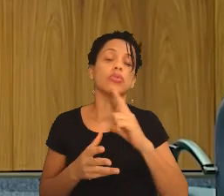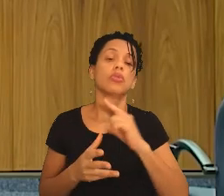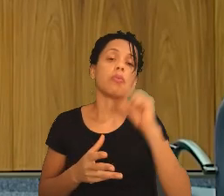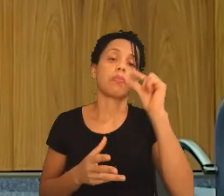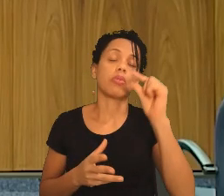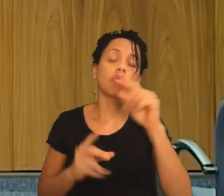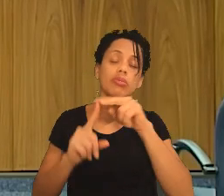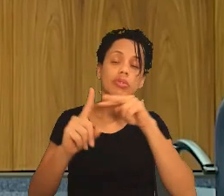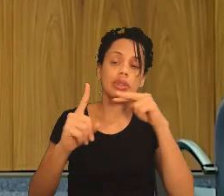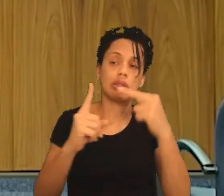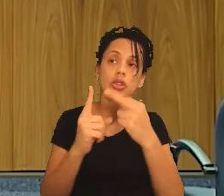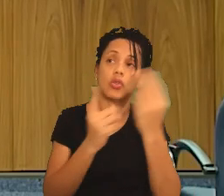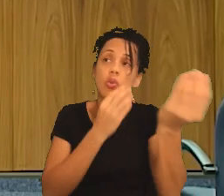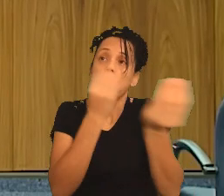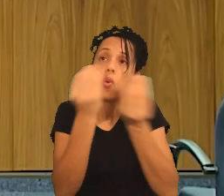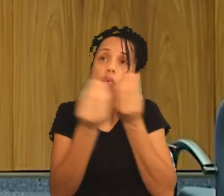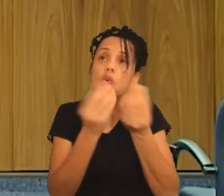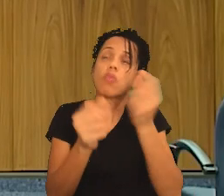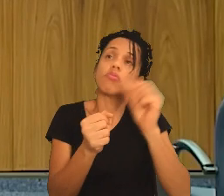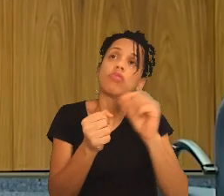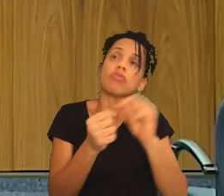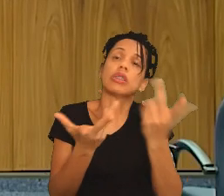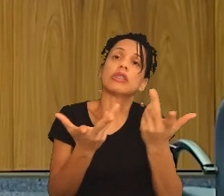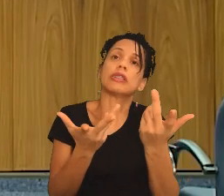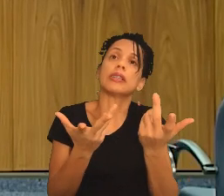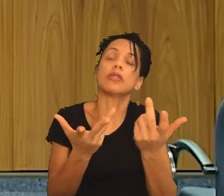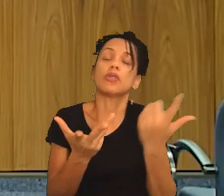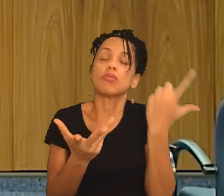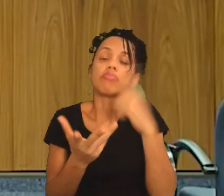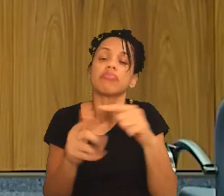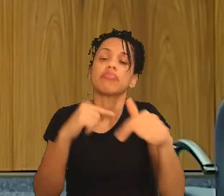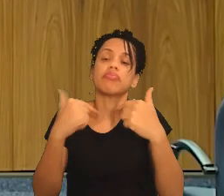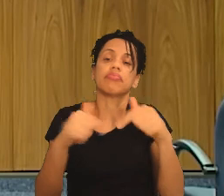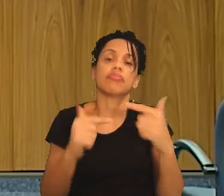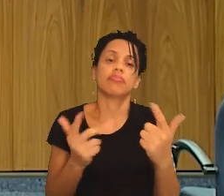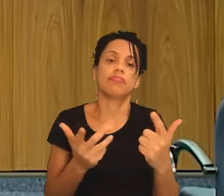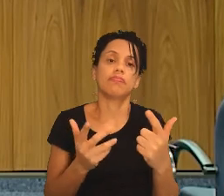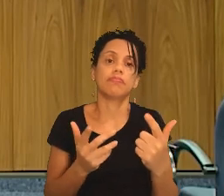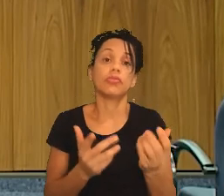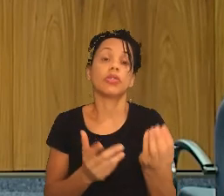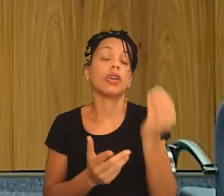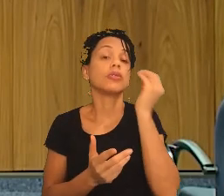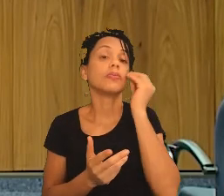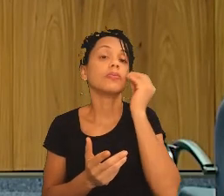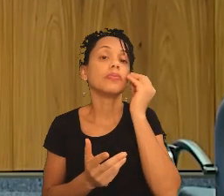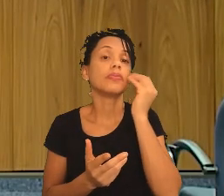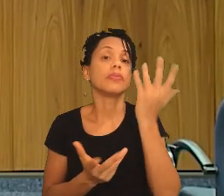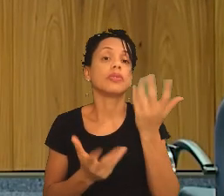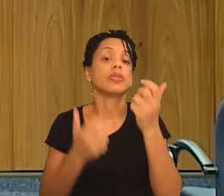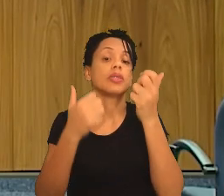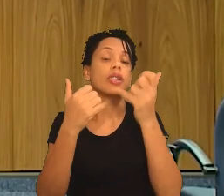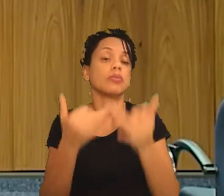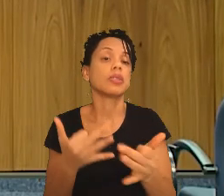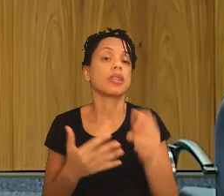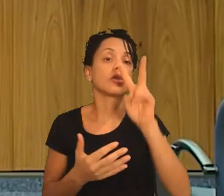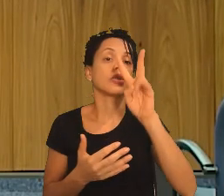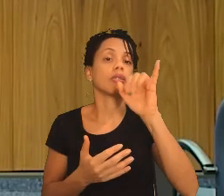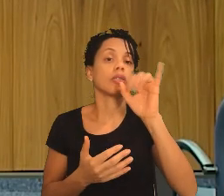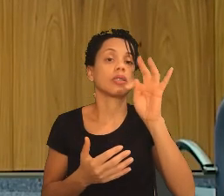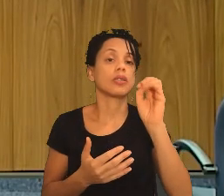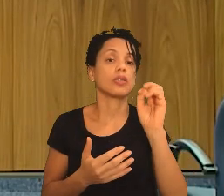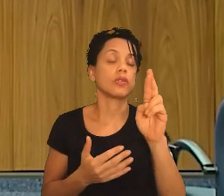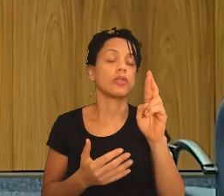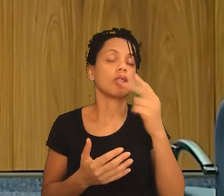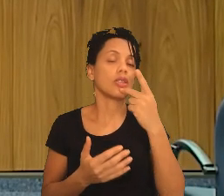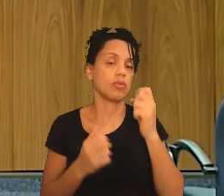sua identidade, até hoje, apesar do fim da ditadura, né? Então, o grupo ele parte um pouco dessa perspectiva, né? Mas